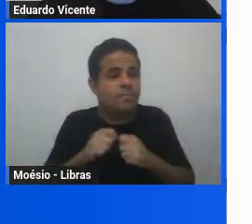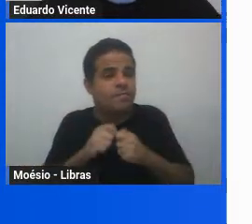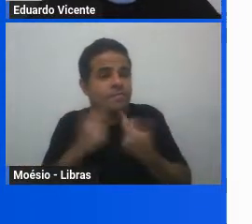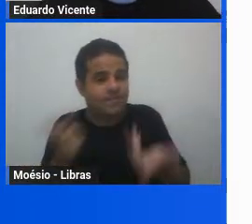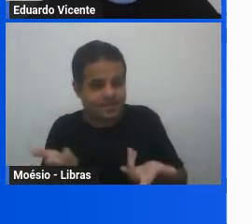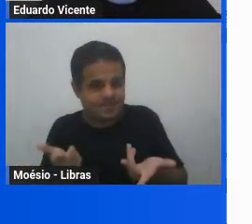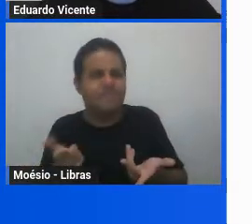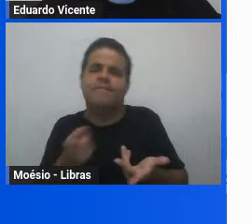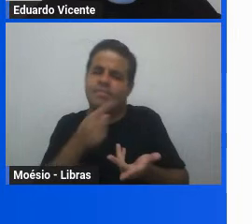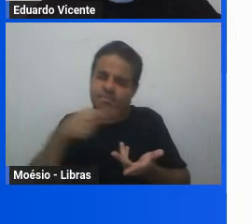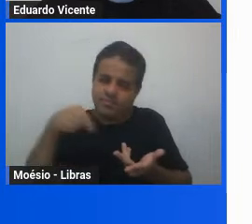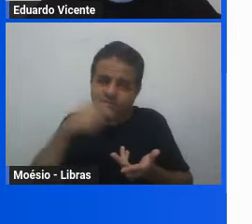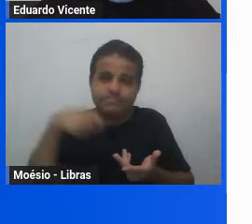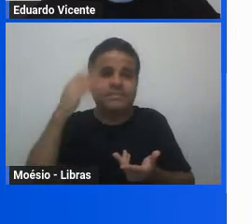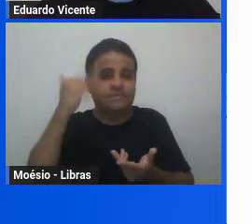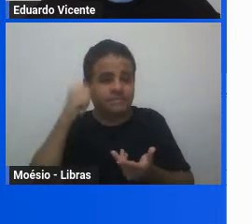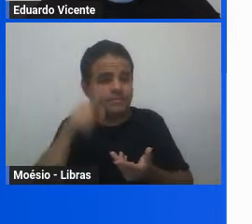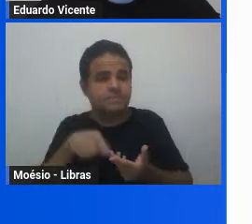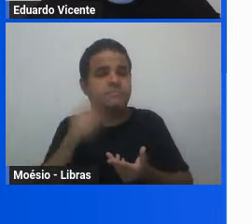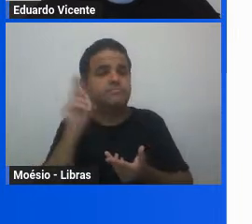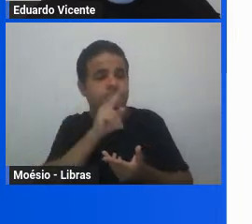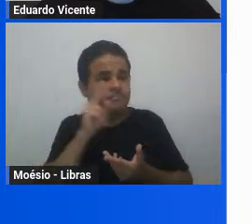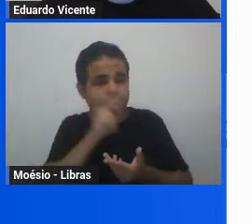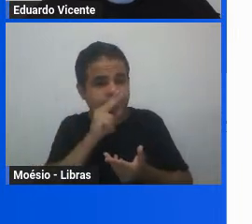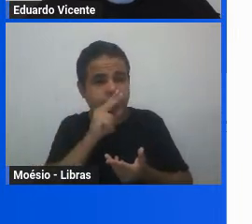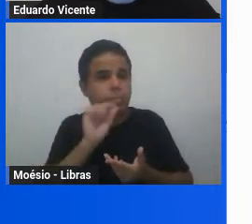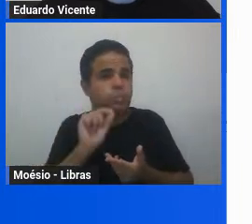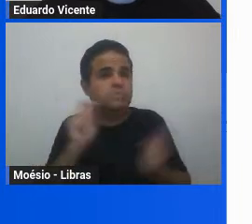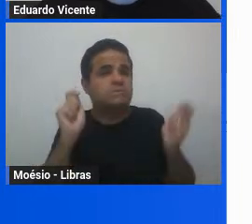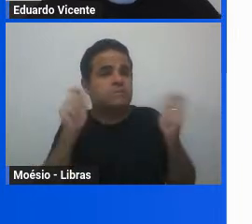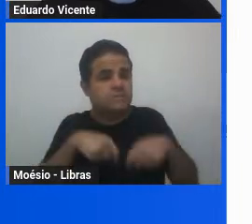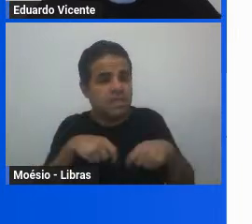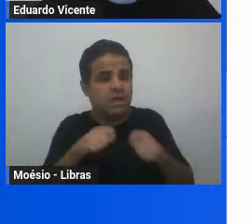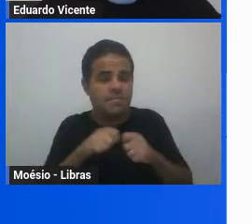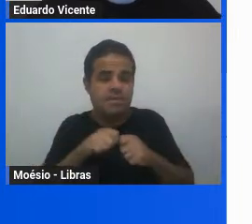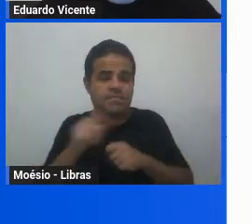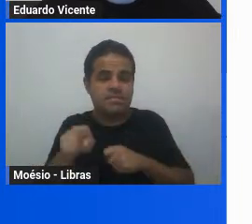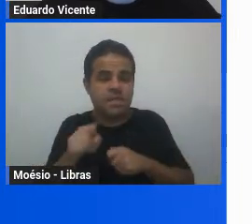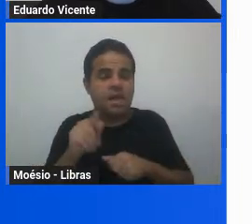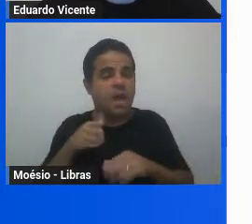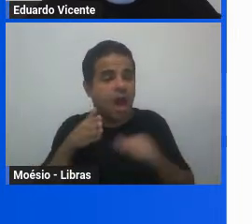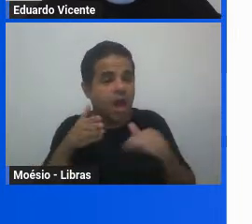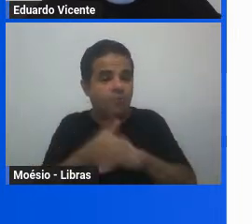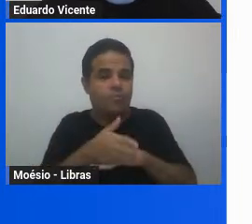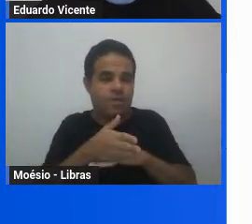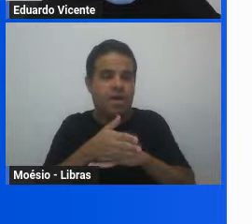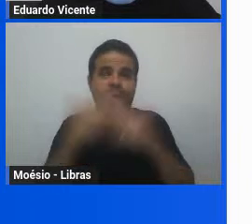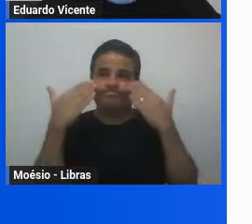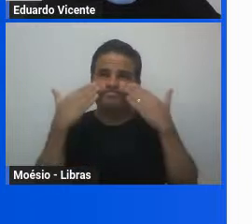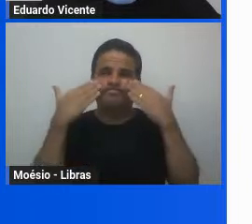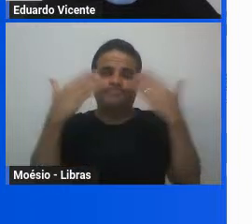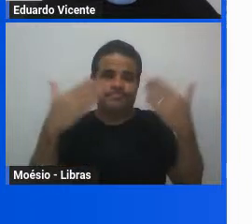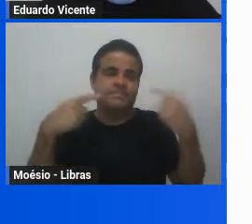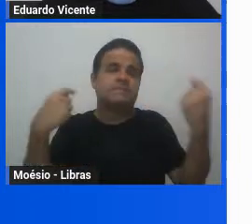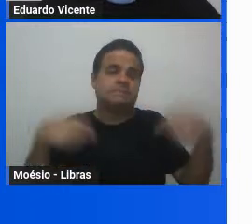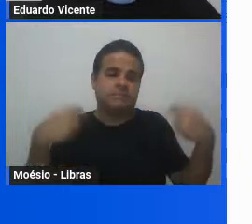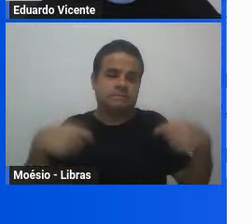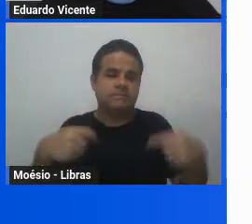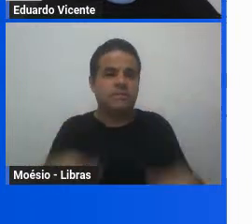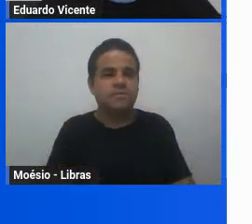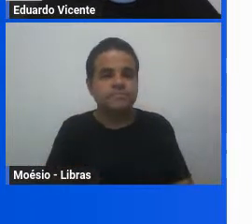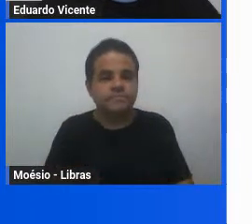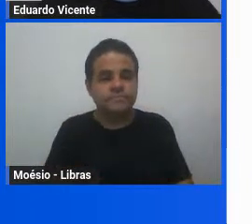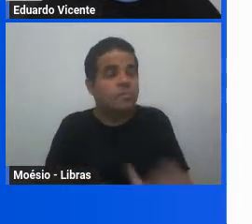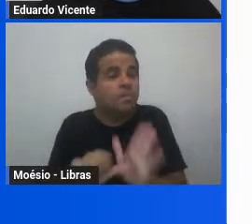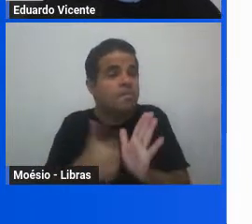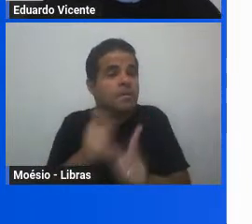em relação a essa parte de emergência clínica, o que nós podemos fazer e atuar diante da necessidade. Então, primeira coisa,